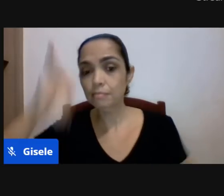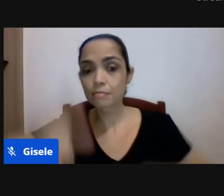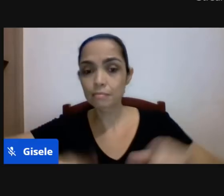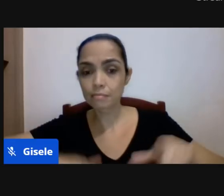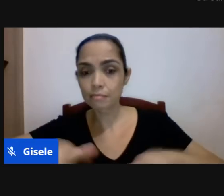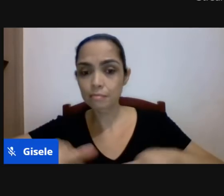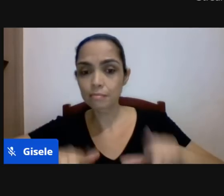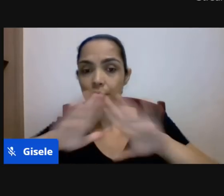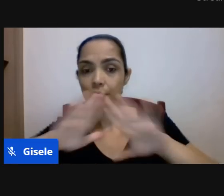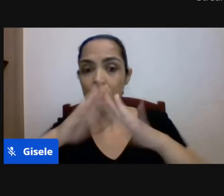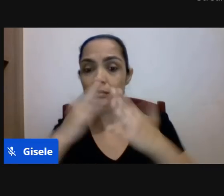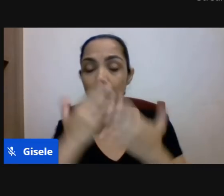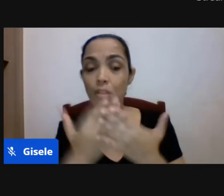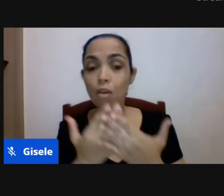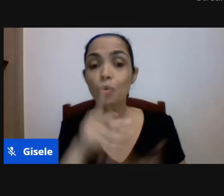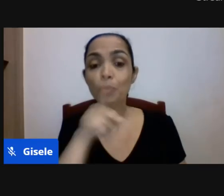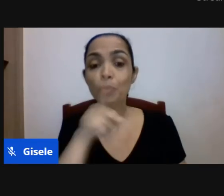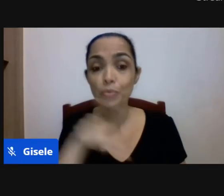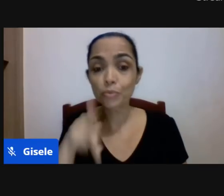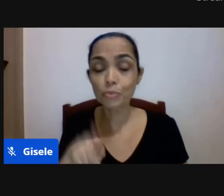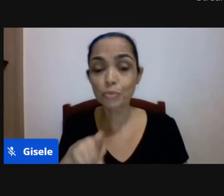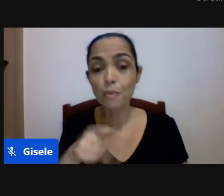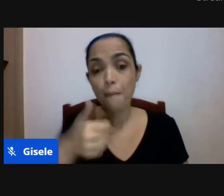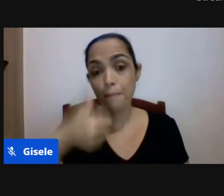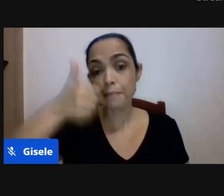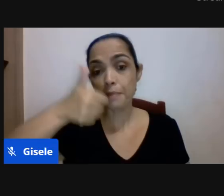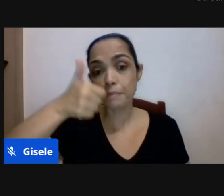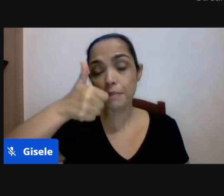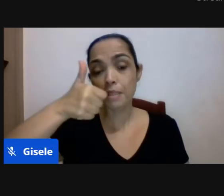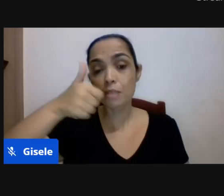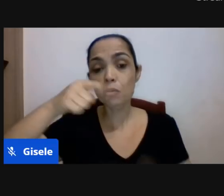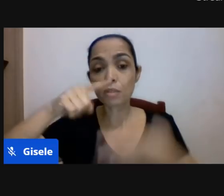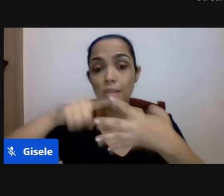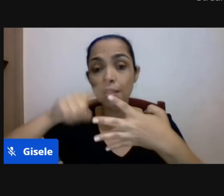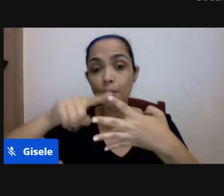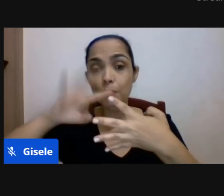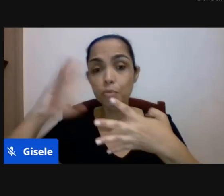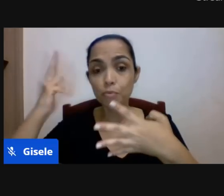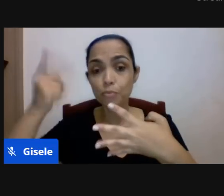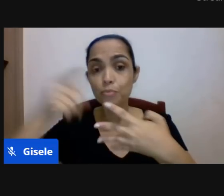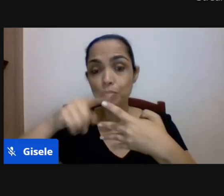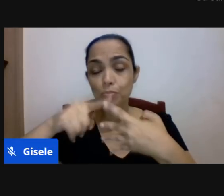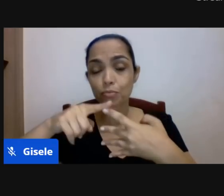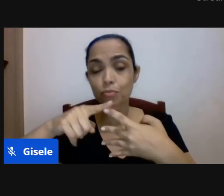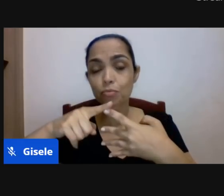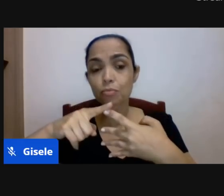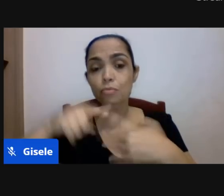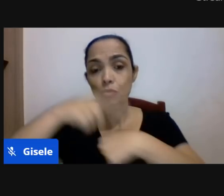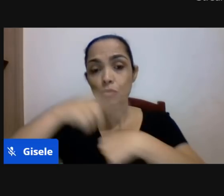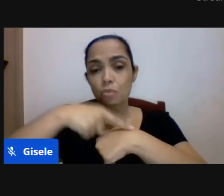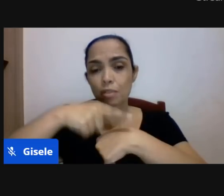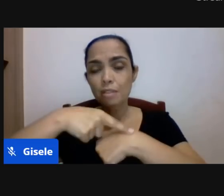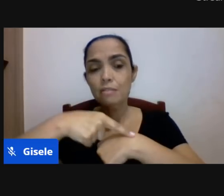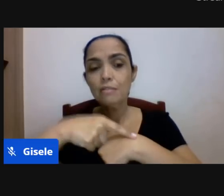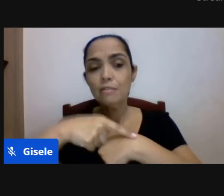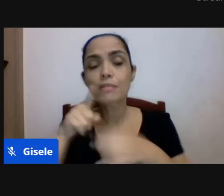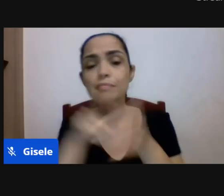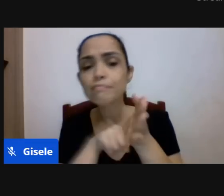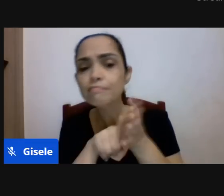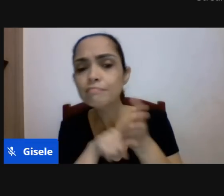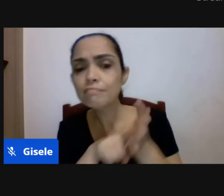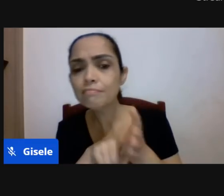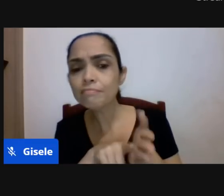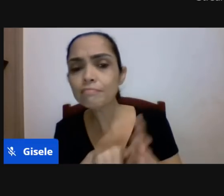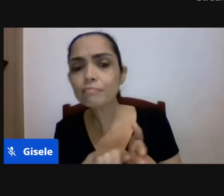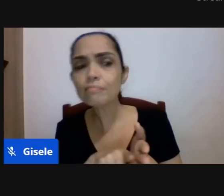E aí o professor, o professor que dá a primeira aula, fazer esse levantamento dos sintomas. E aí questionar se nos últimos